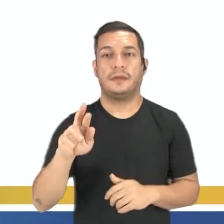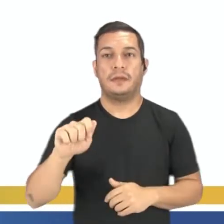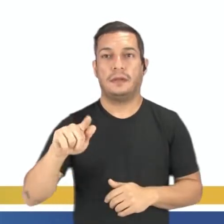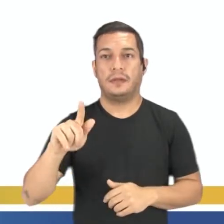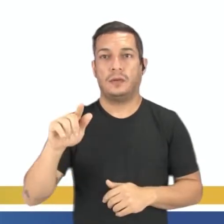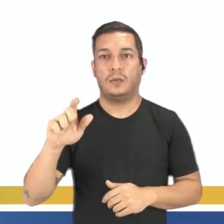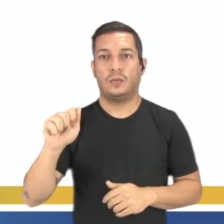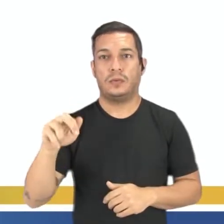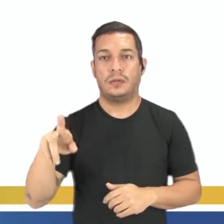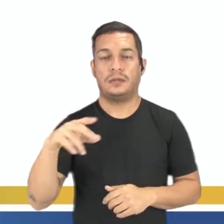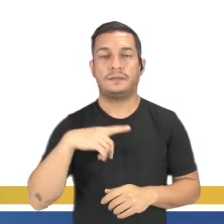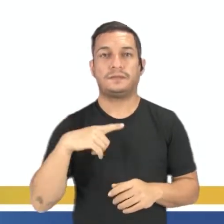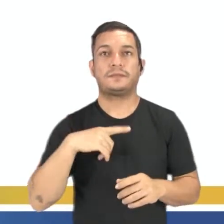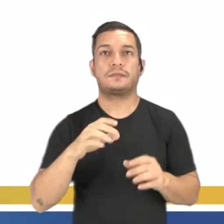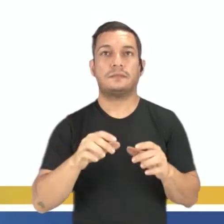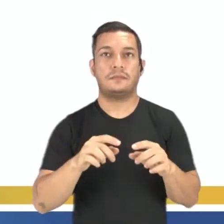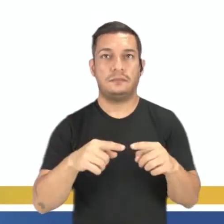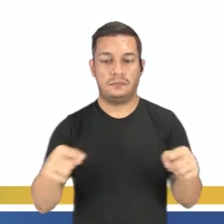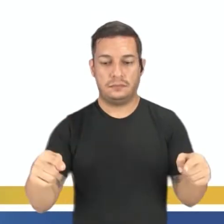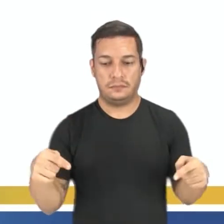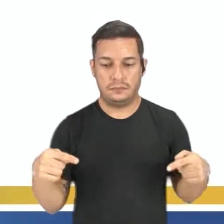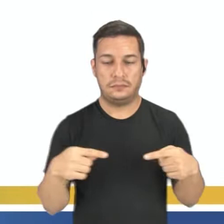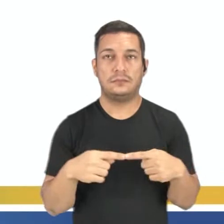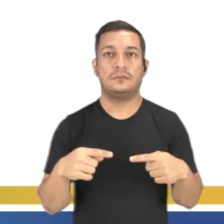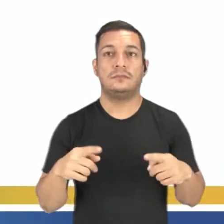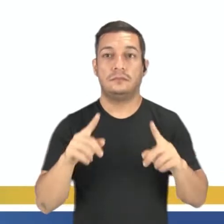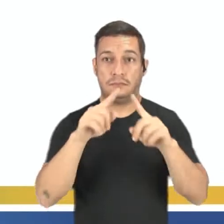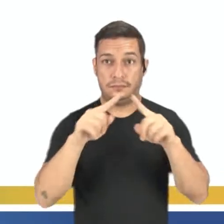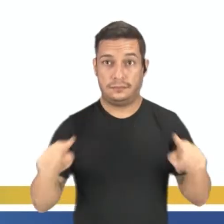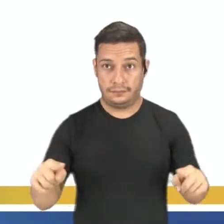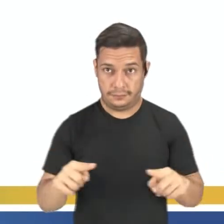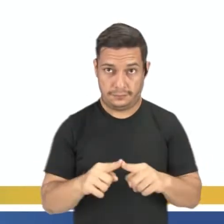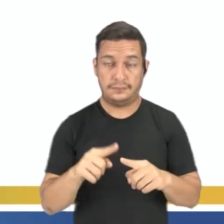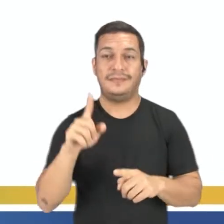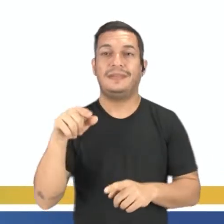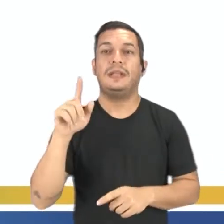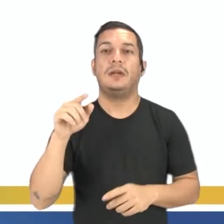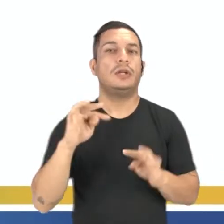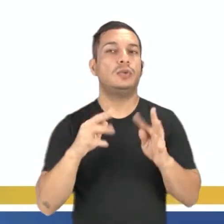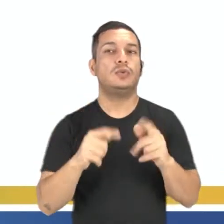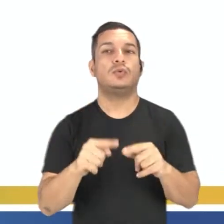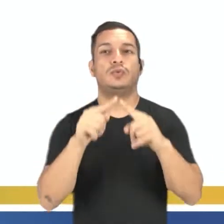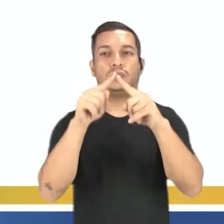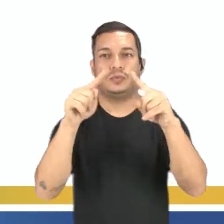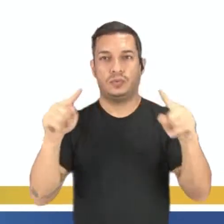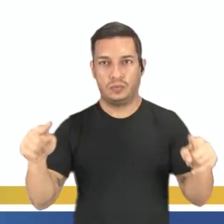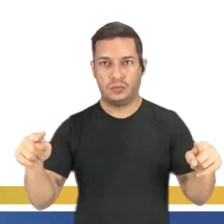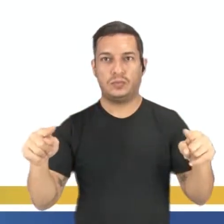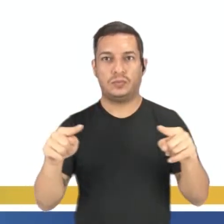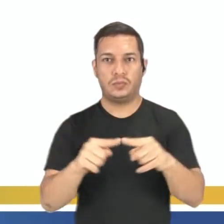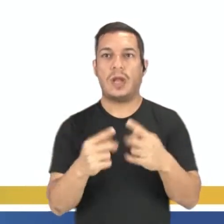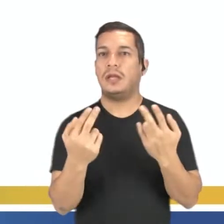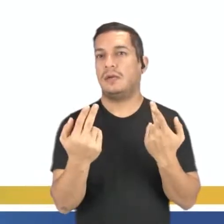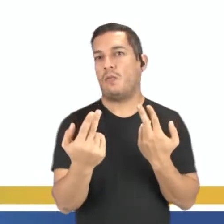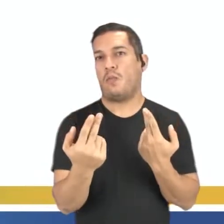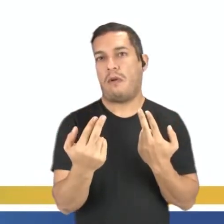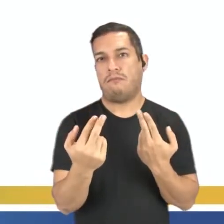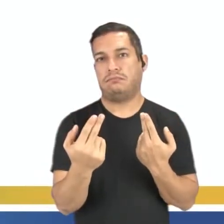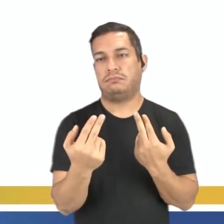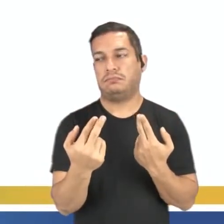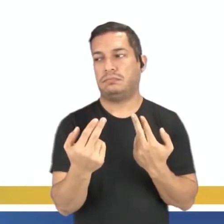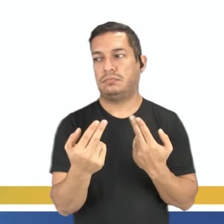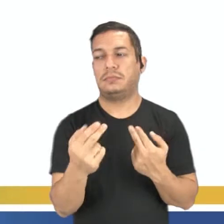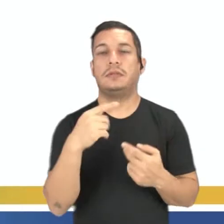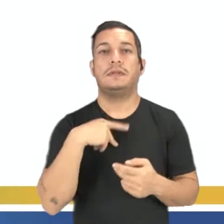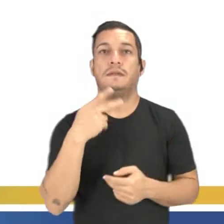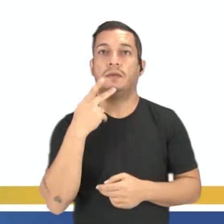triangular, né, que tem um formato equilátero. Se ele é um triângulo equilátero, todos os seus três lados são iguais. E ele